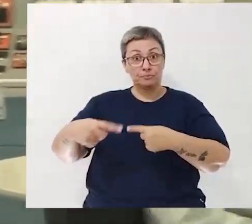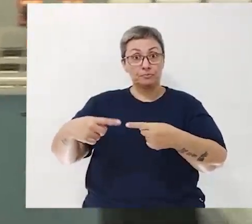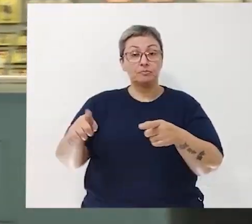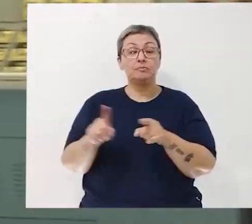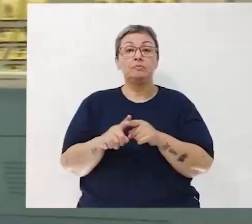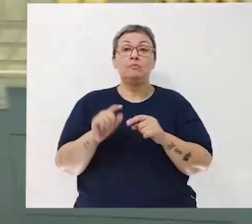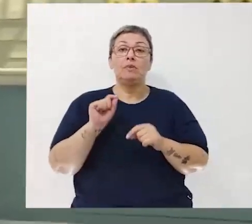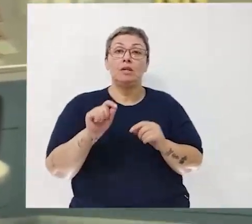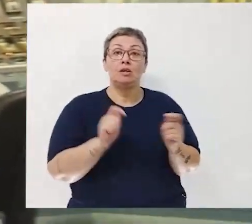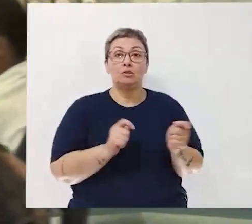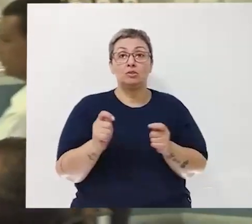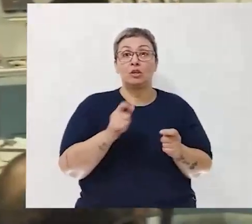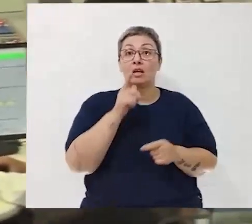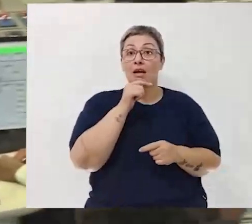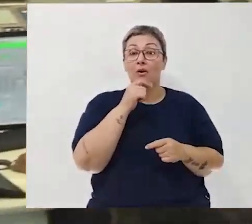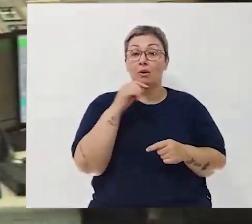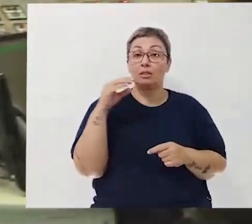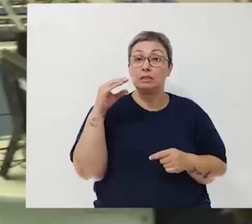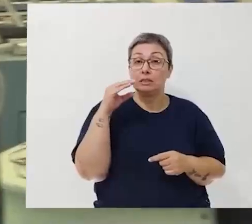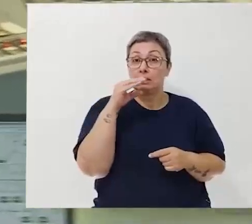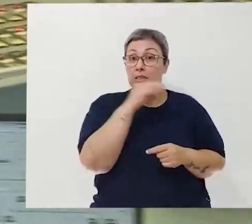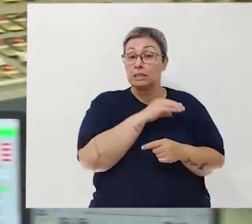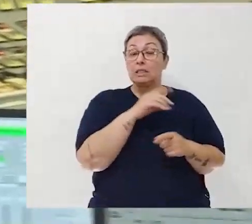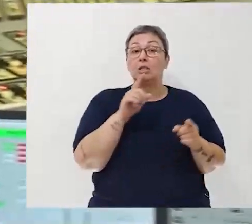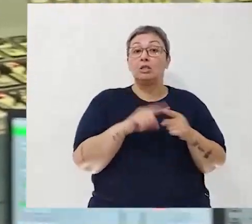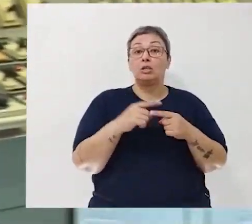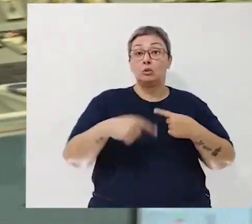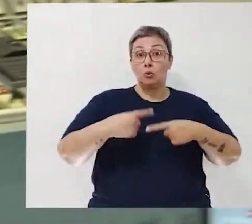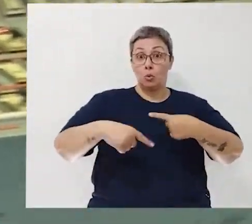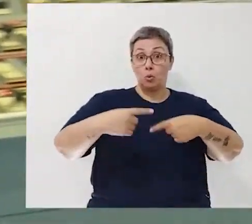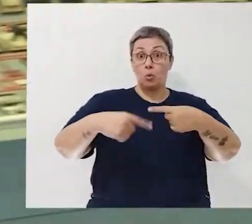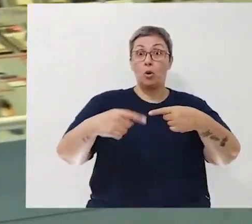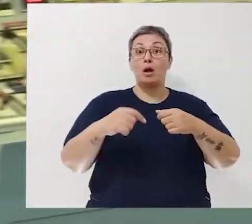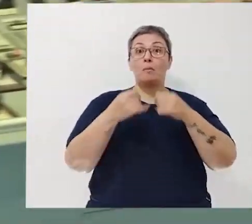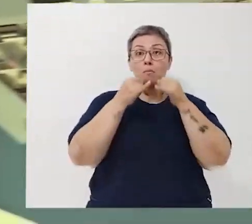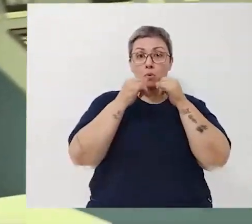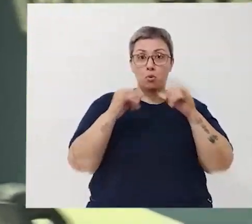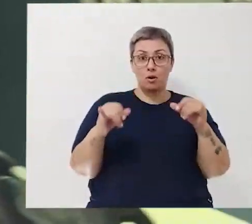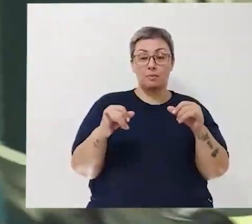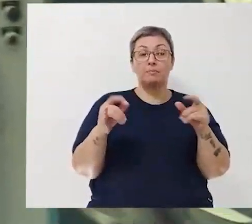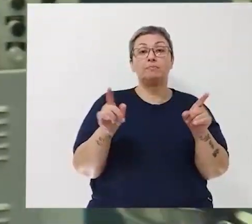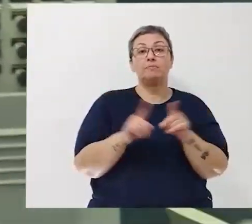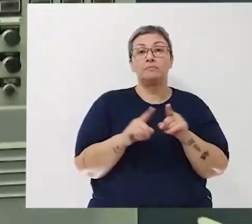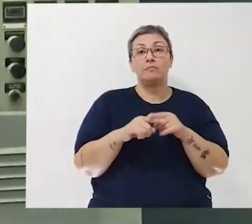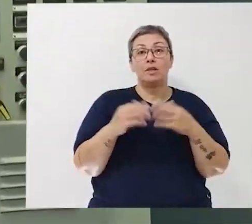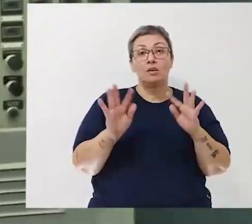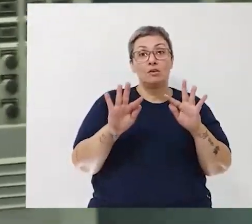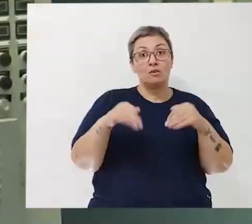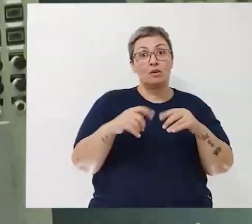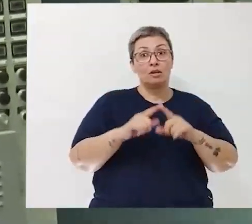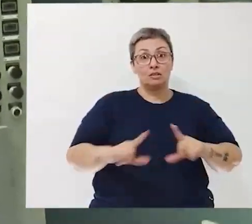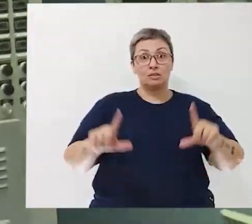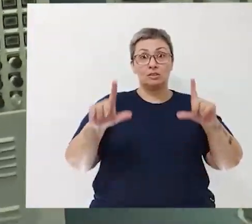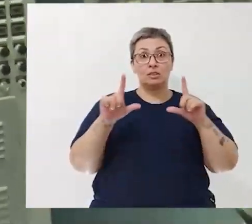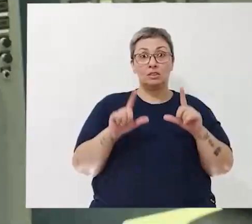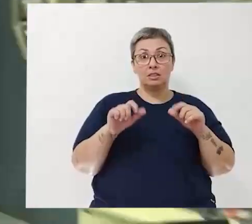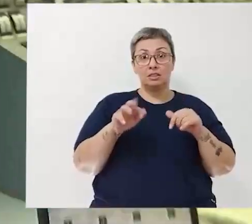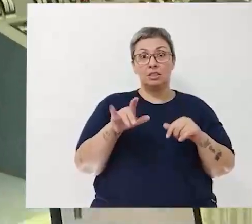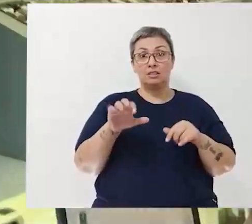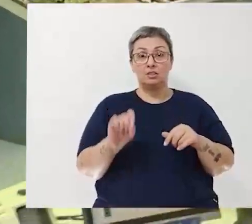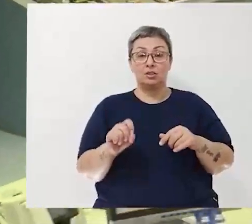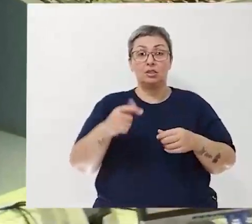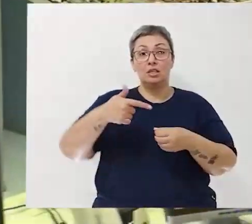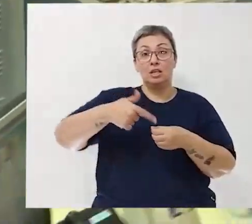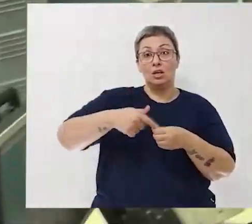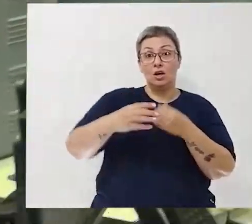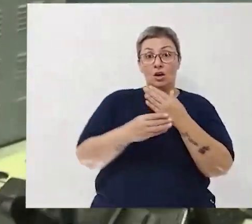outra parte controla a água, que quando aquecida pelo reator, gira as turbinas e produz energia. Por fim, aqui é o painel dos geradores a diesel.